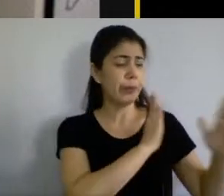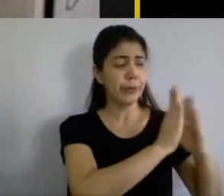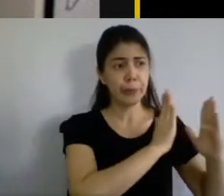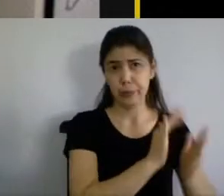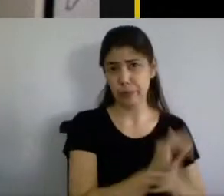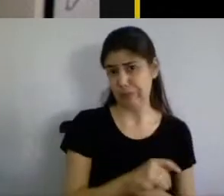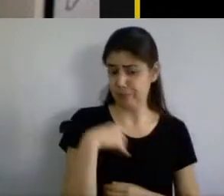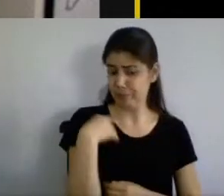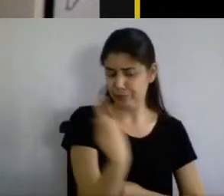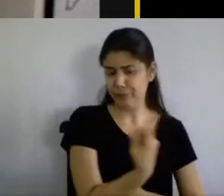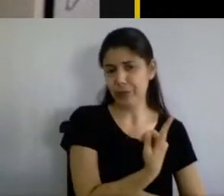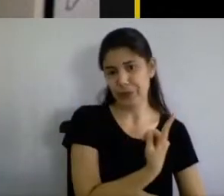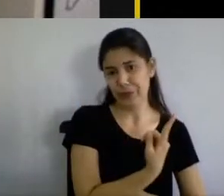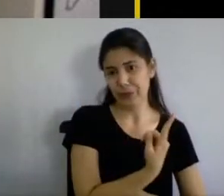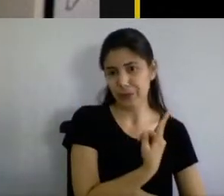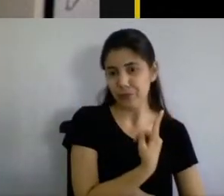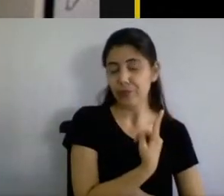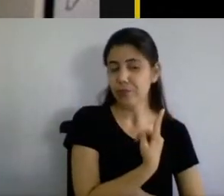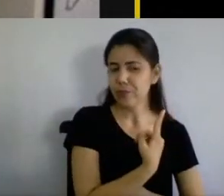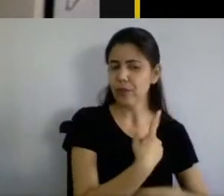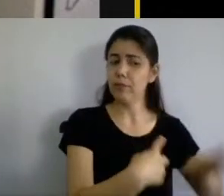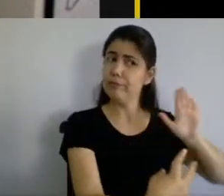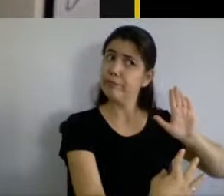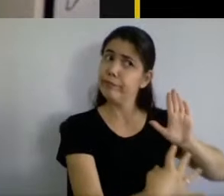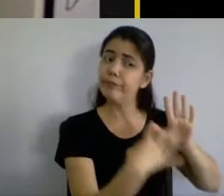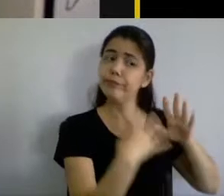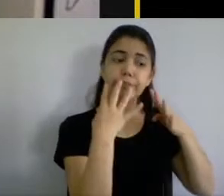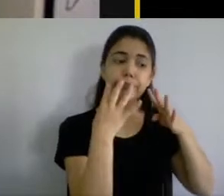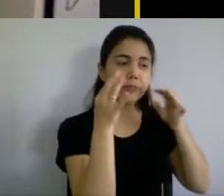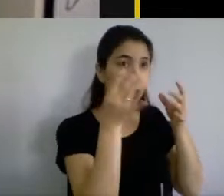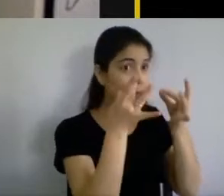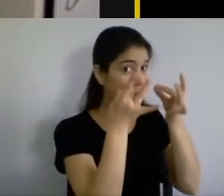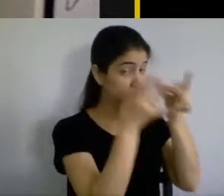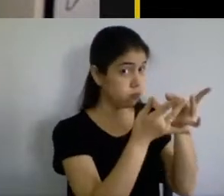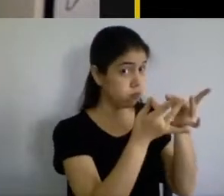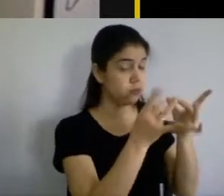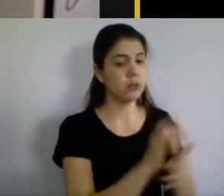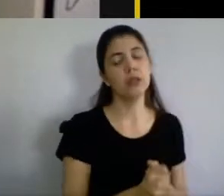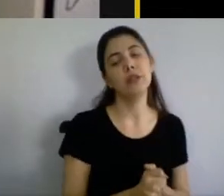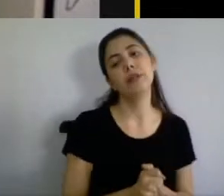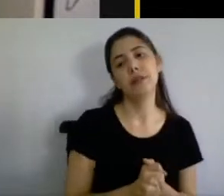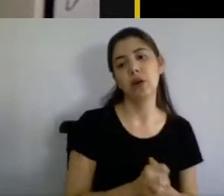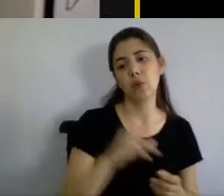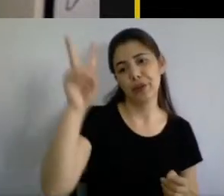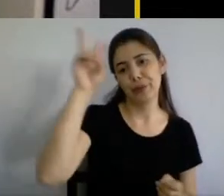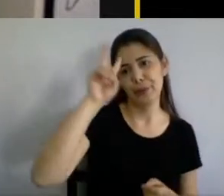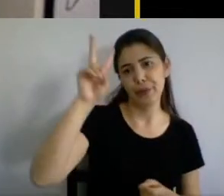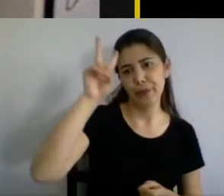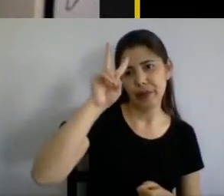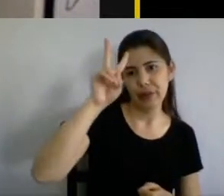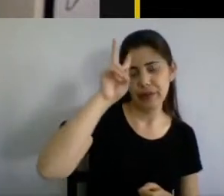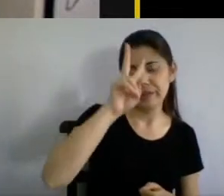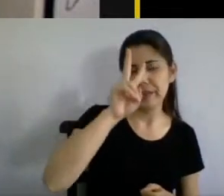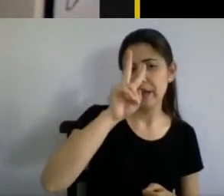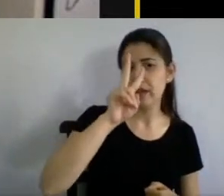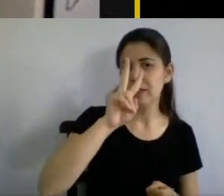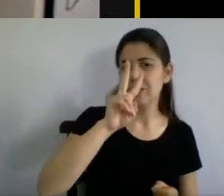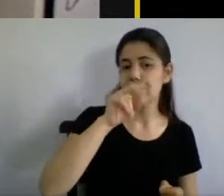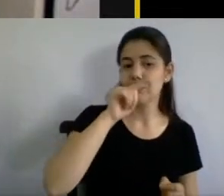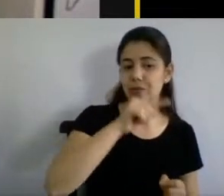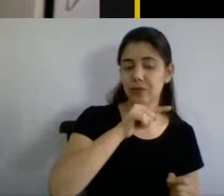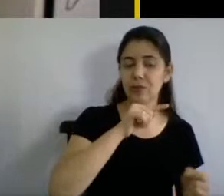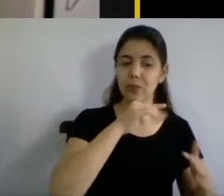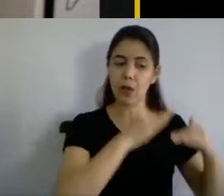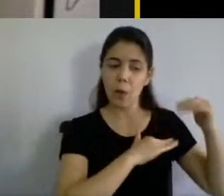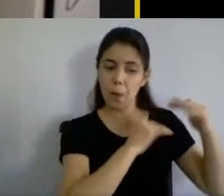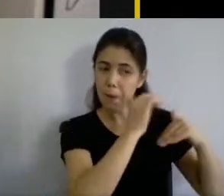está, na verdade, chamando atenção para a historicidade do artifício, mas sempre o artifício.